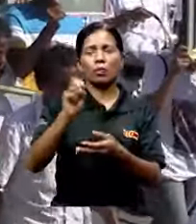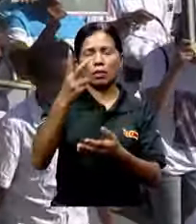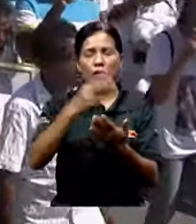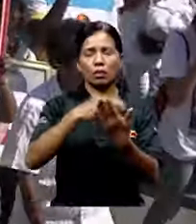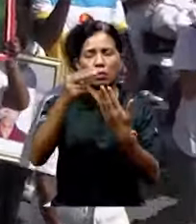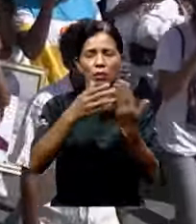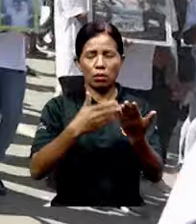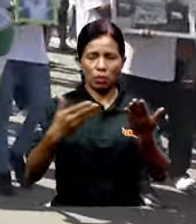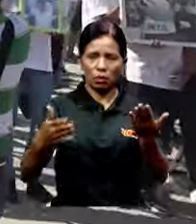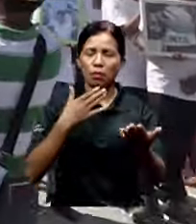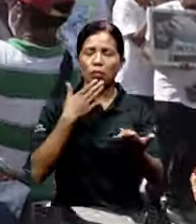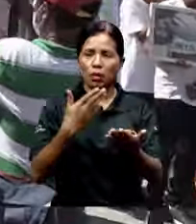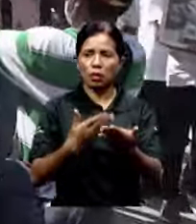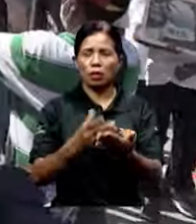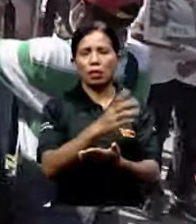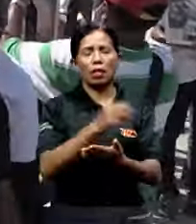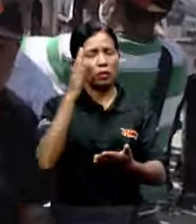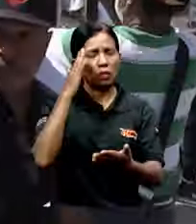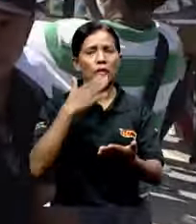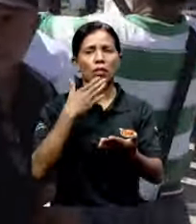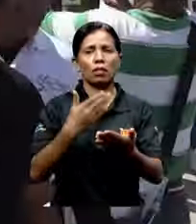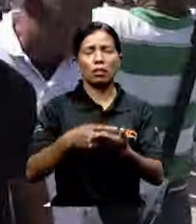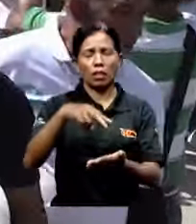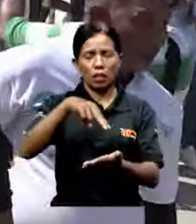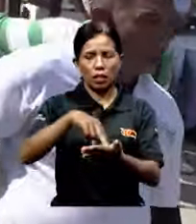no pensamento crítico, foi ensaio di hari